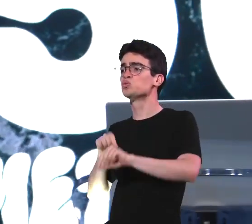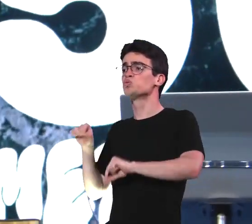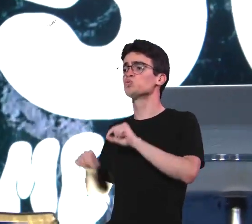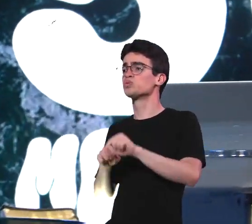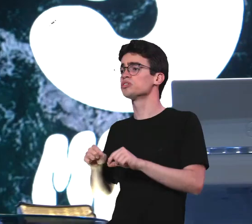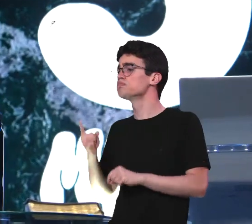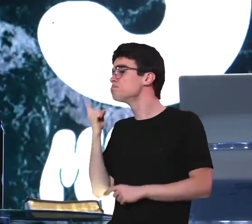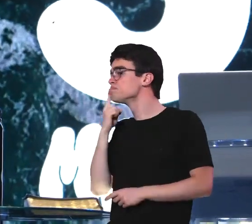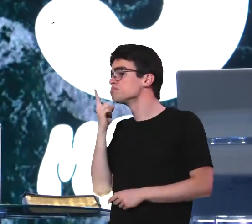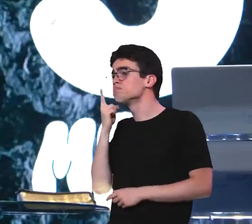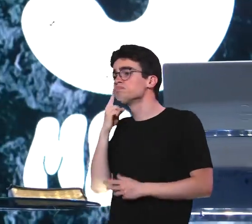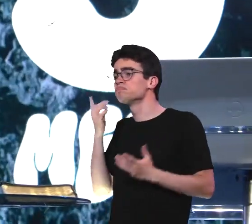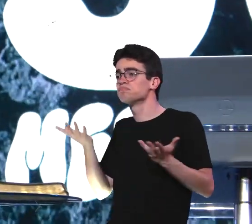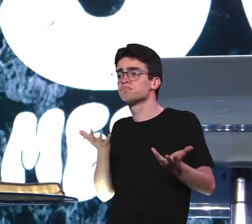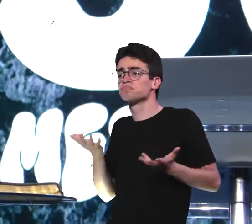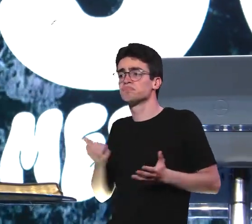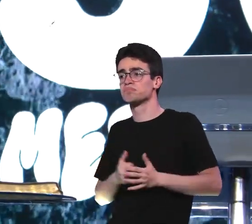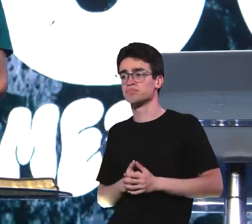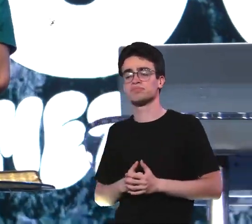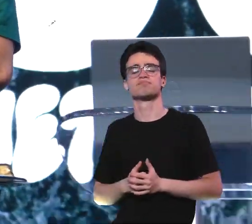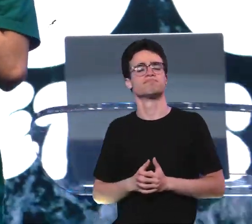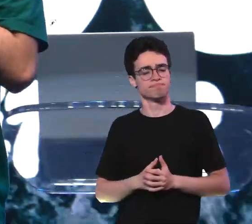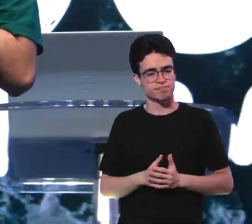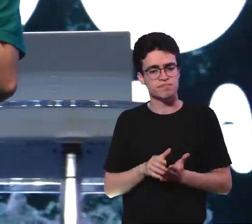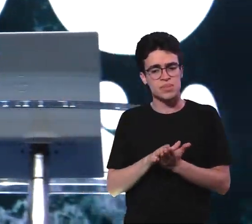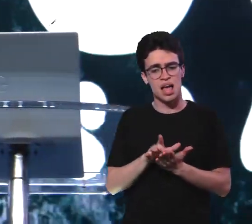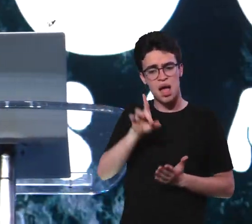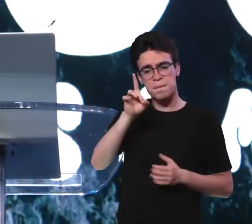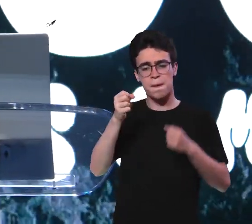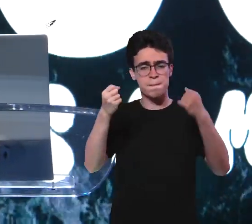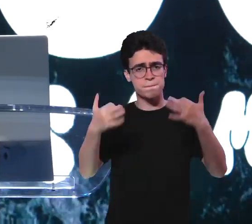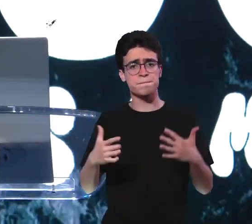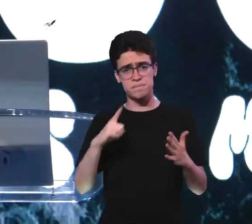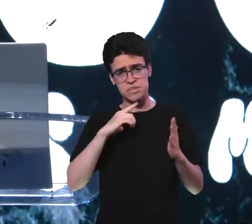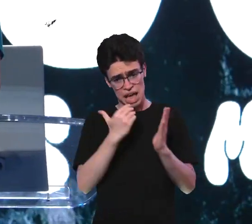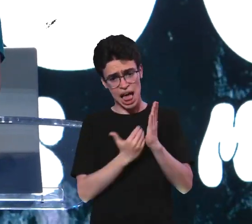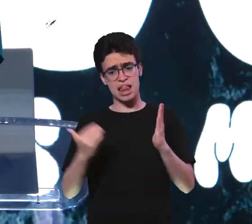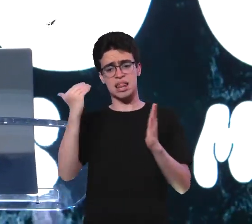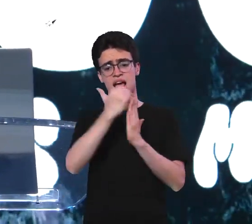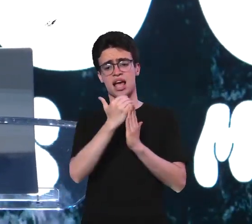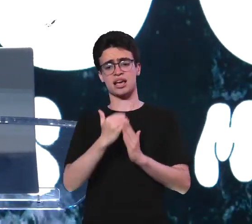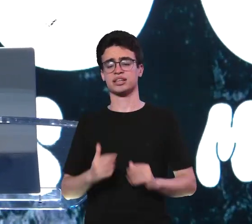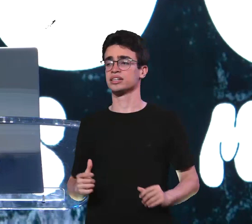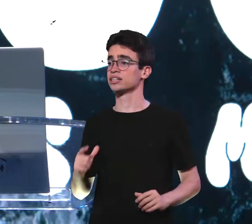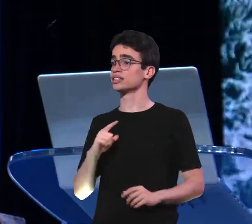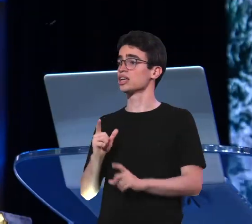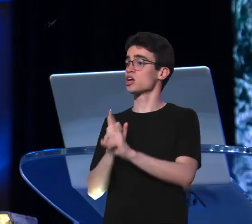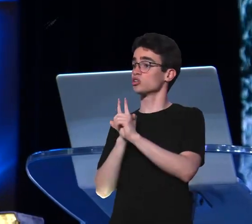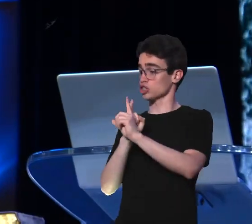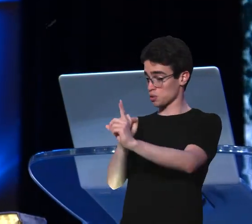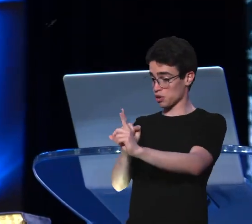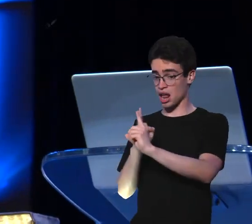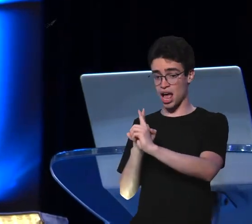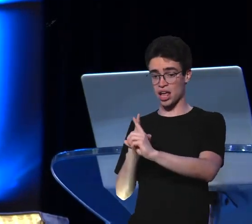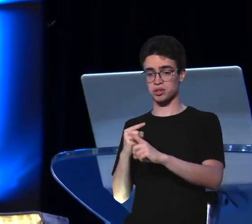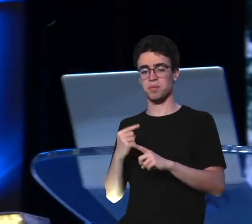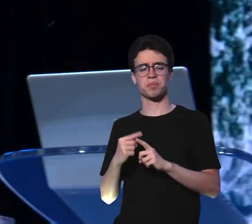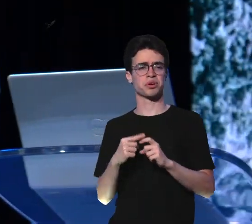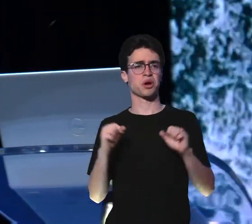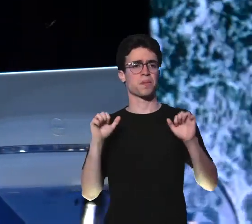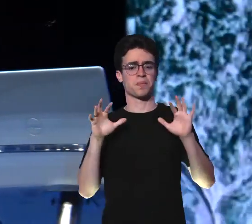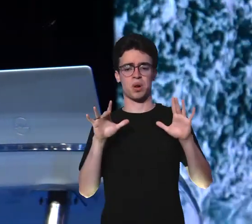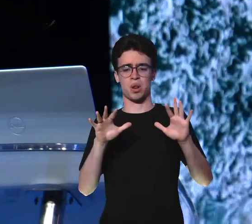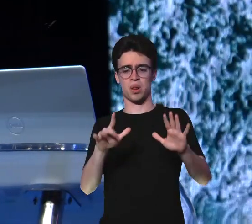ver. Mas a Bíblia conta que tinha além da multidão, tinham os discípulos, porque a multidão, a mesma